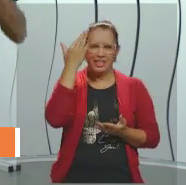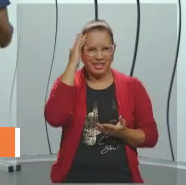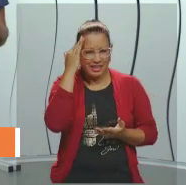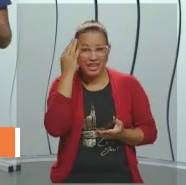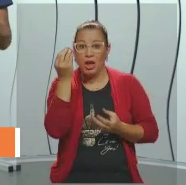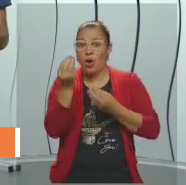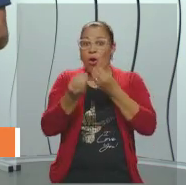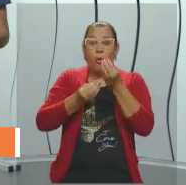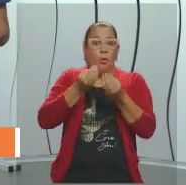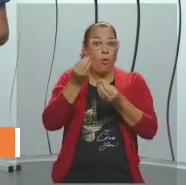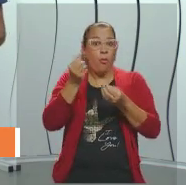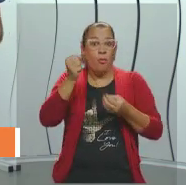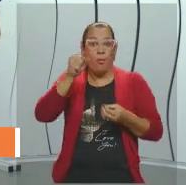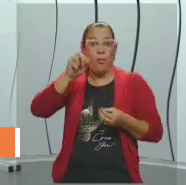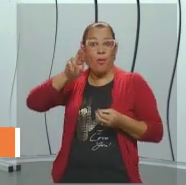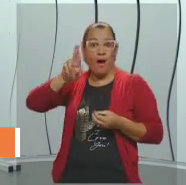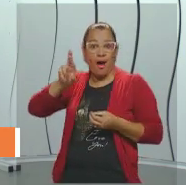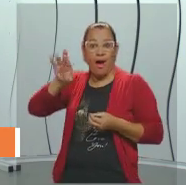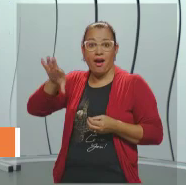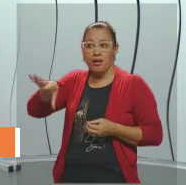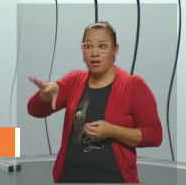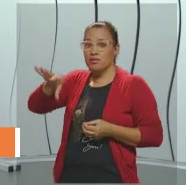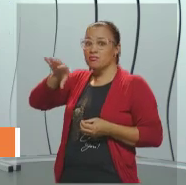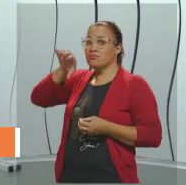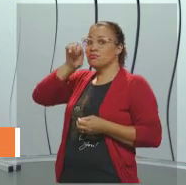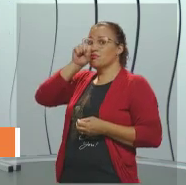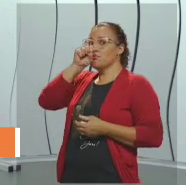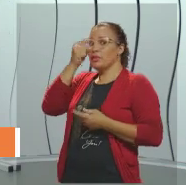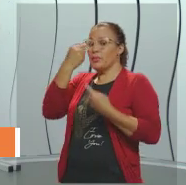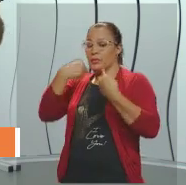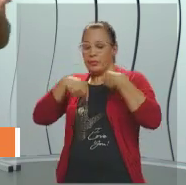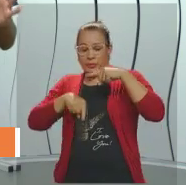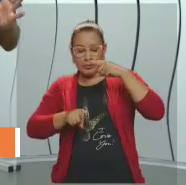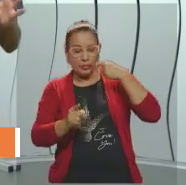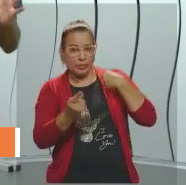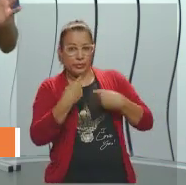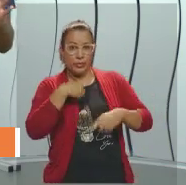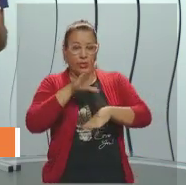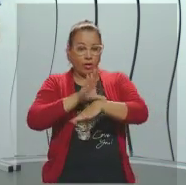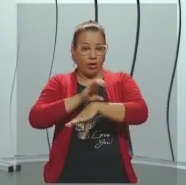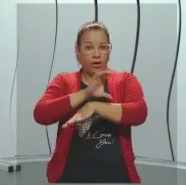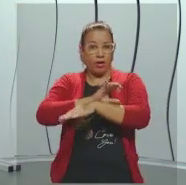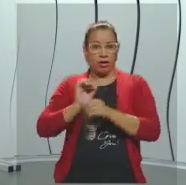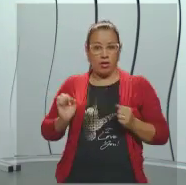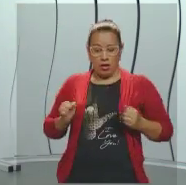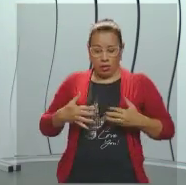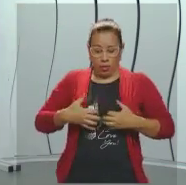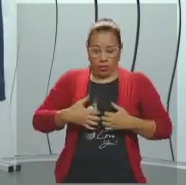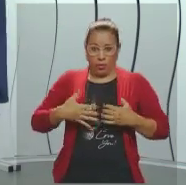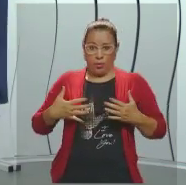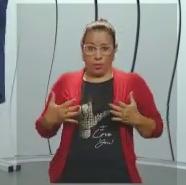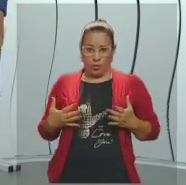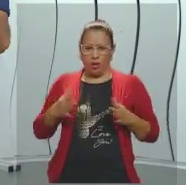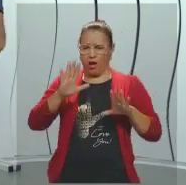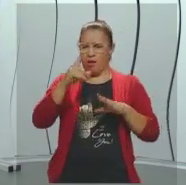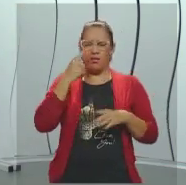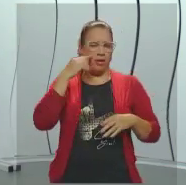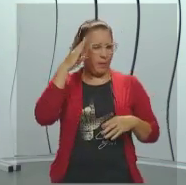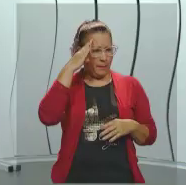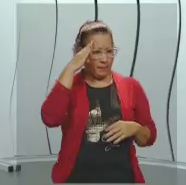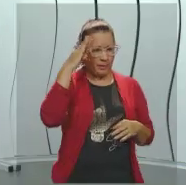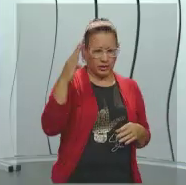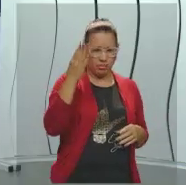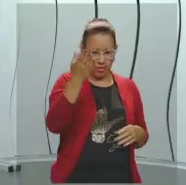ar circula dentro desse sistema, nesses tubos e como os músculos estão relacionados com isso. Vamos ver alguns pontos principais dessa